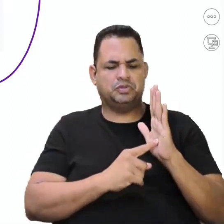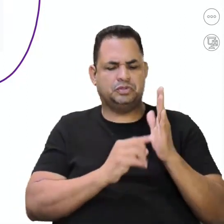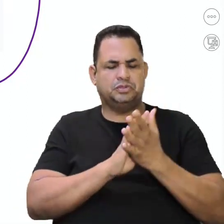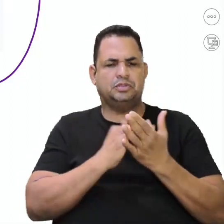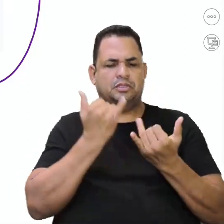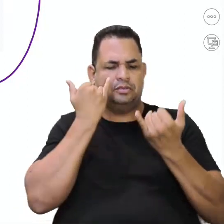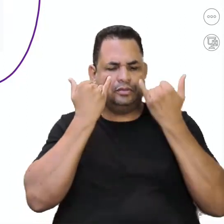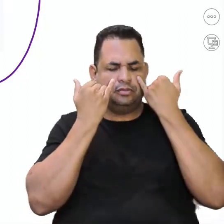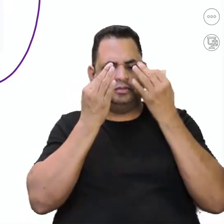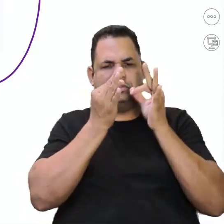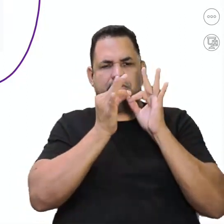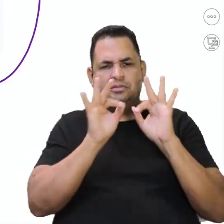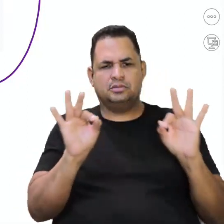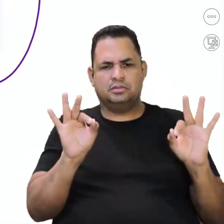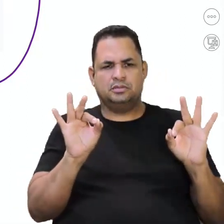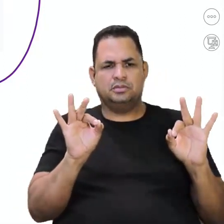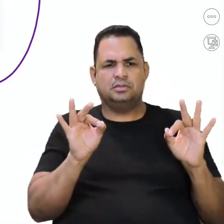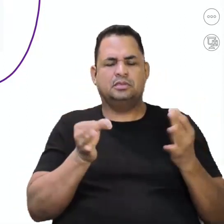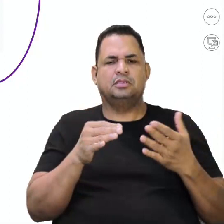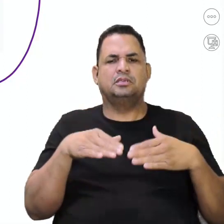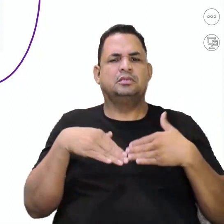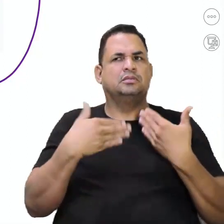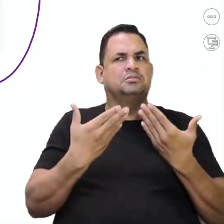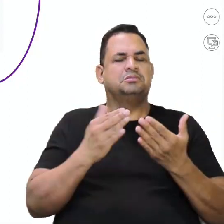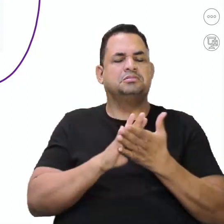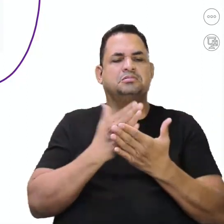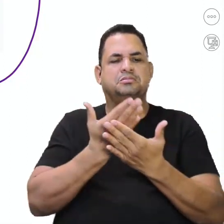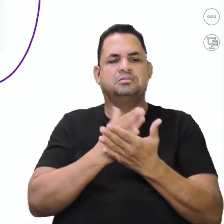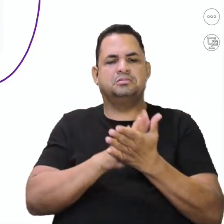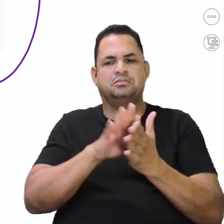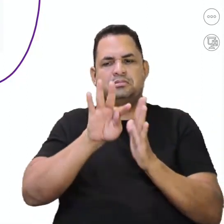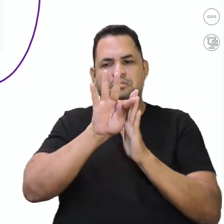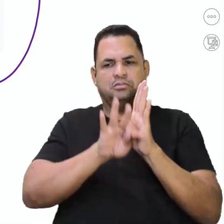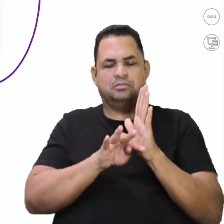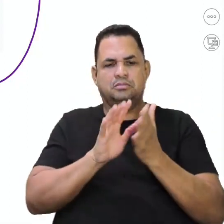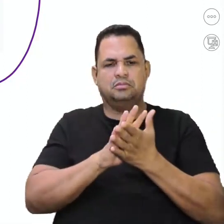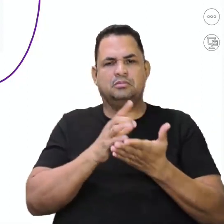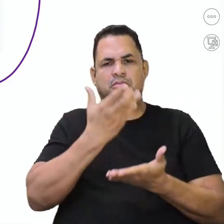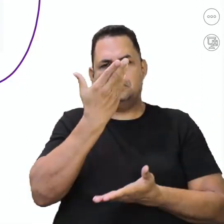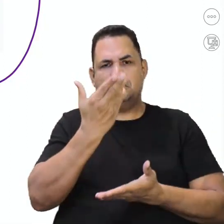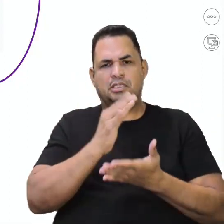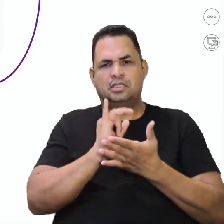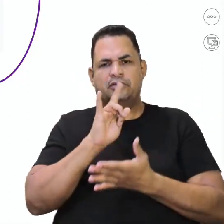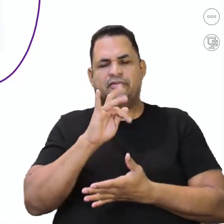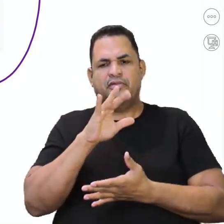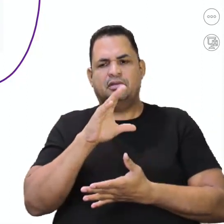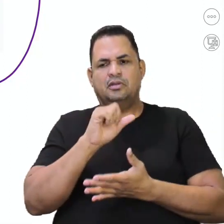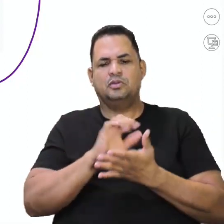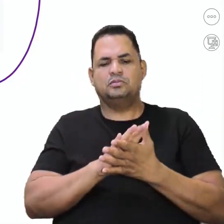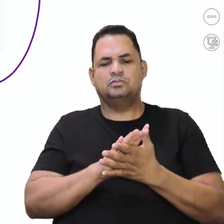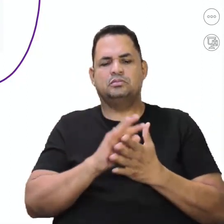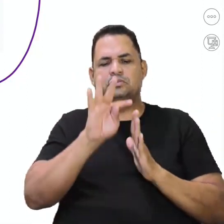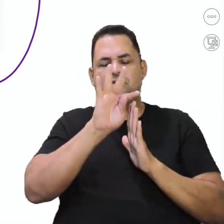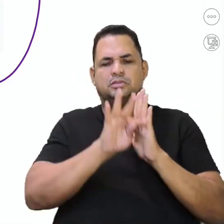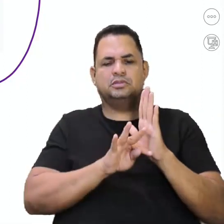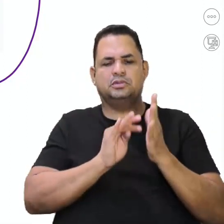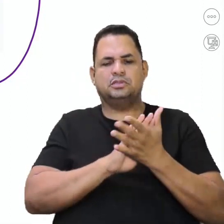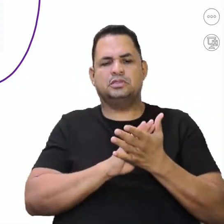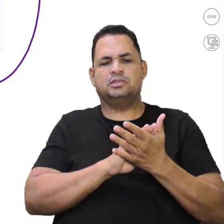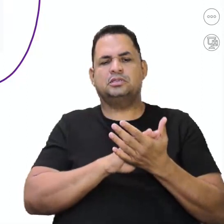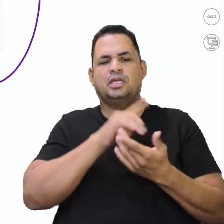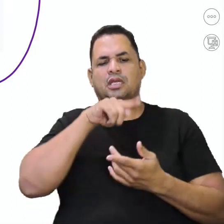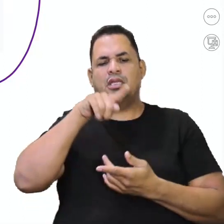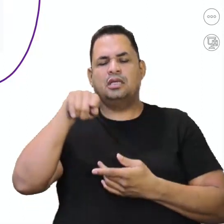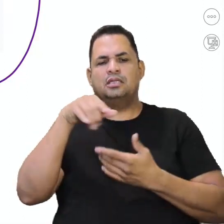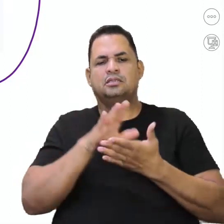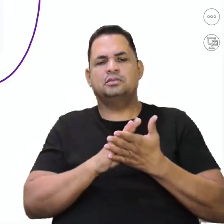forma simples. Então, na hora até de você interpretar um texto que tenha um infográfico, que aliás, um texto de infográfico,